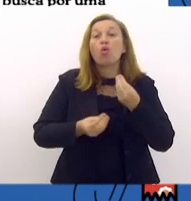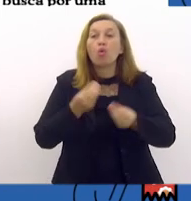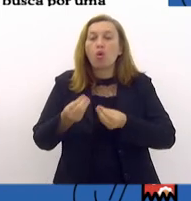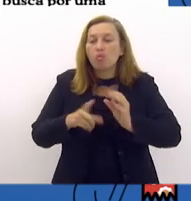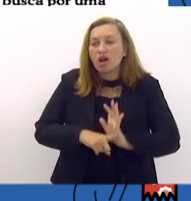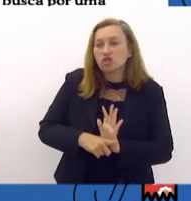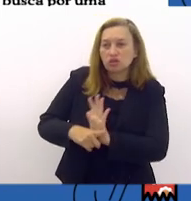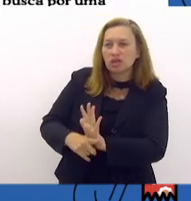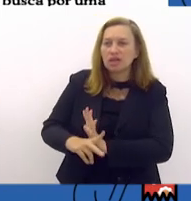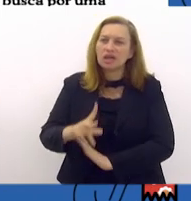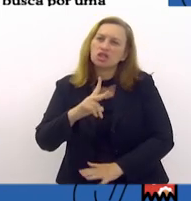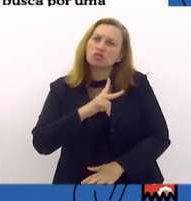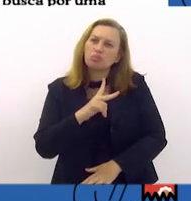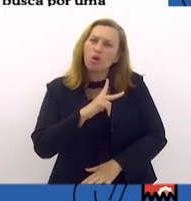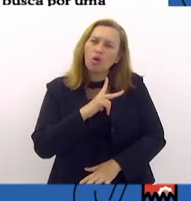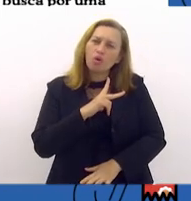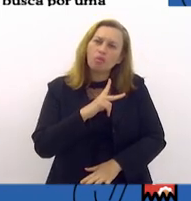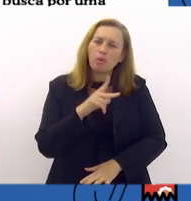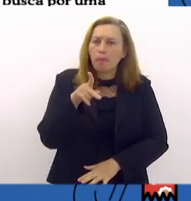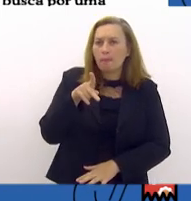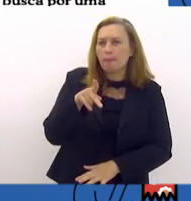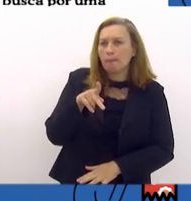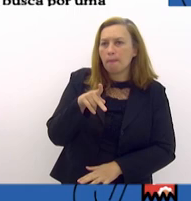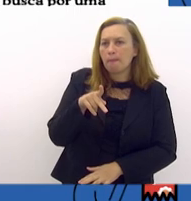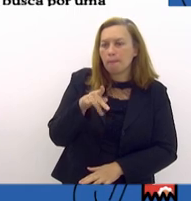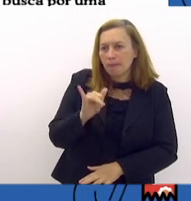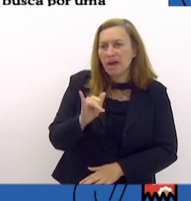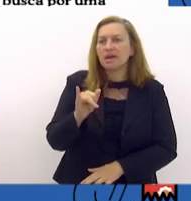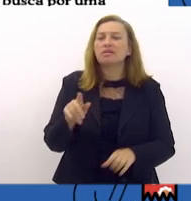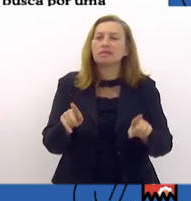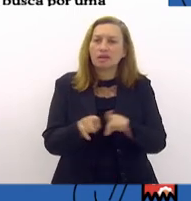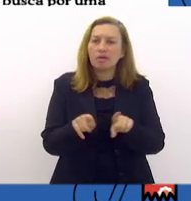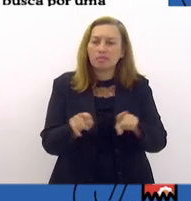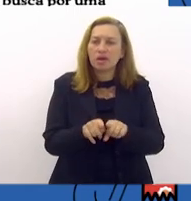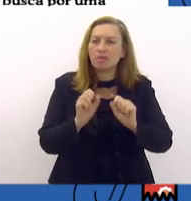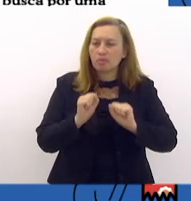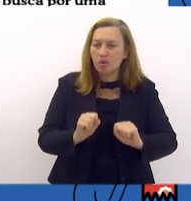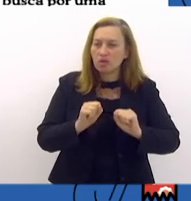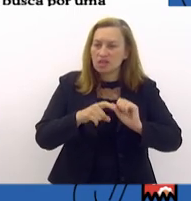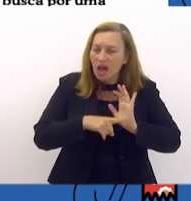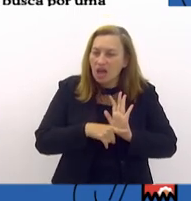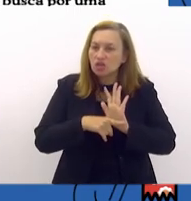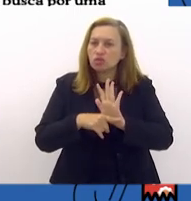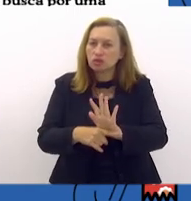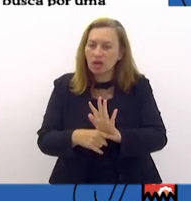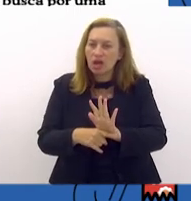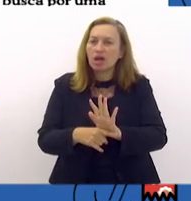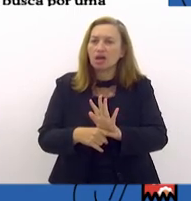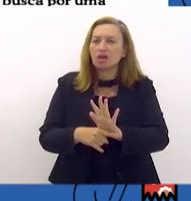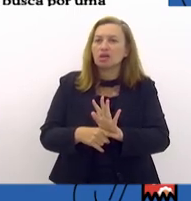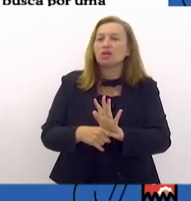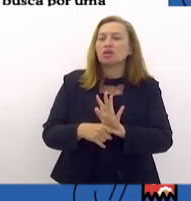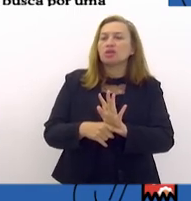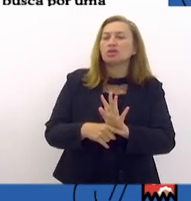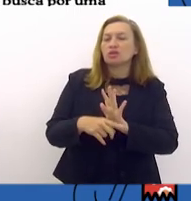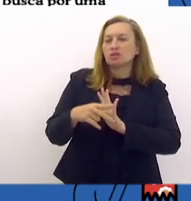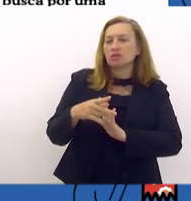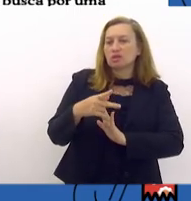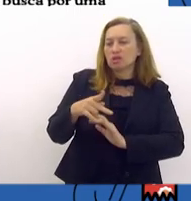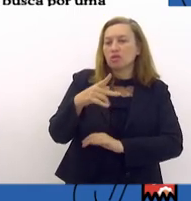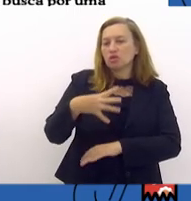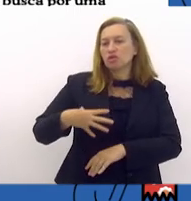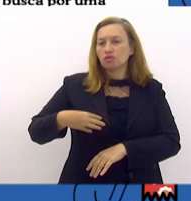fortalecer para que os próprios pares também possam buscar ajuda ou ajudar essa vítima